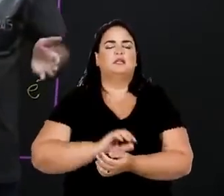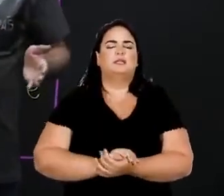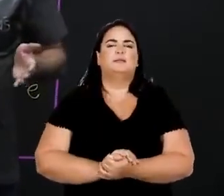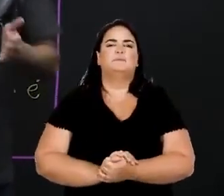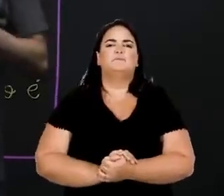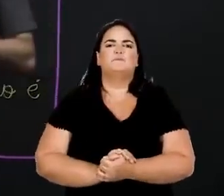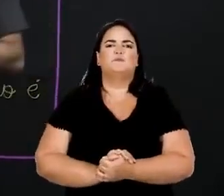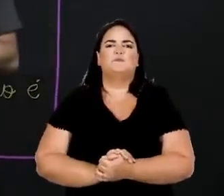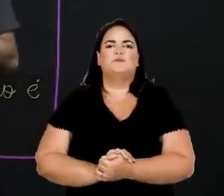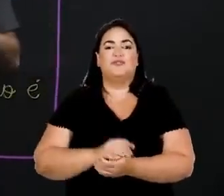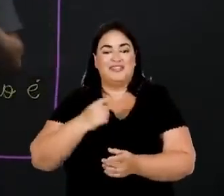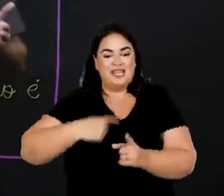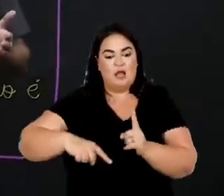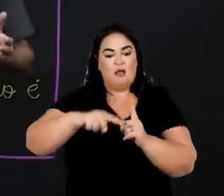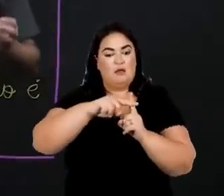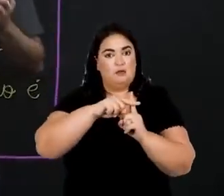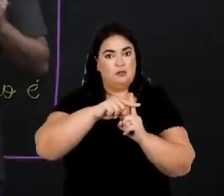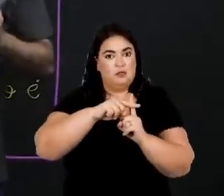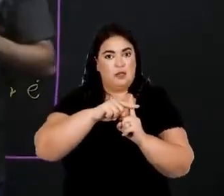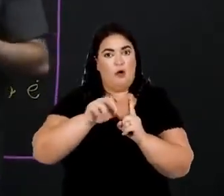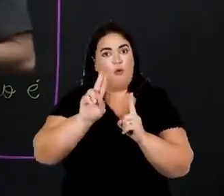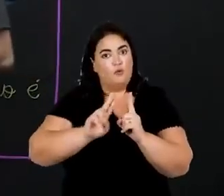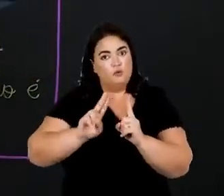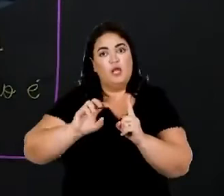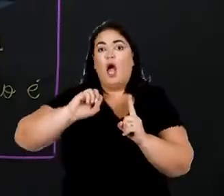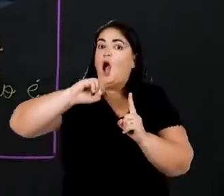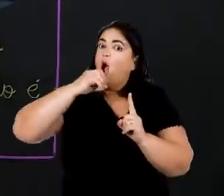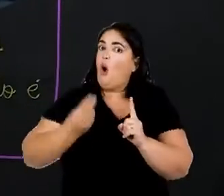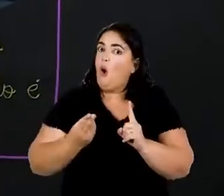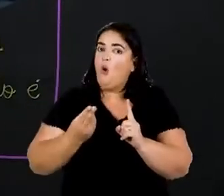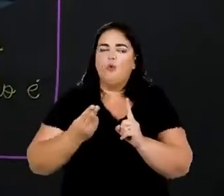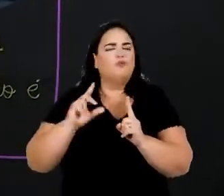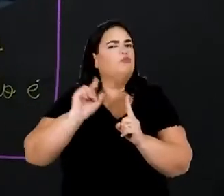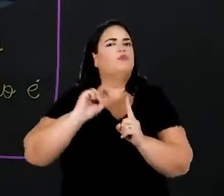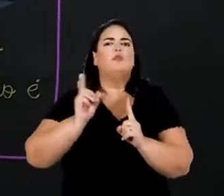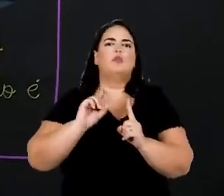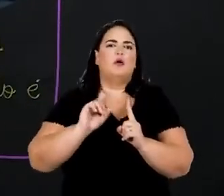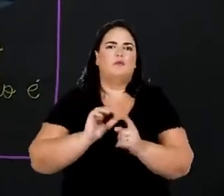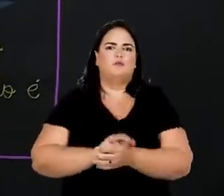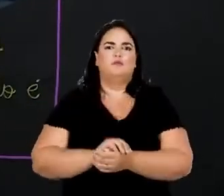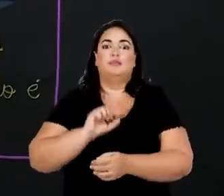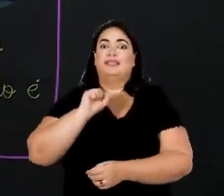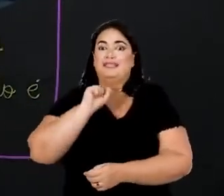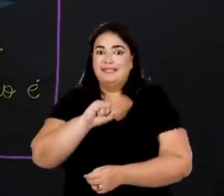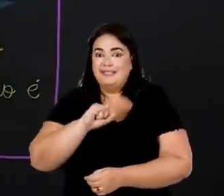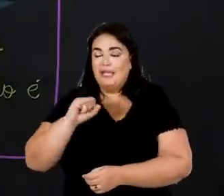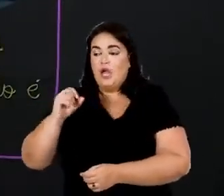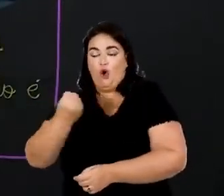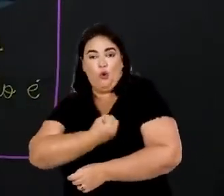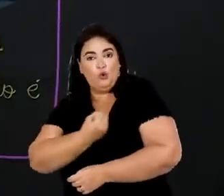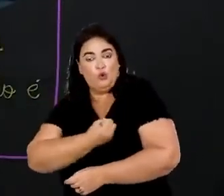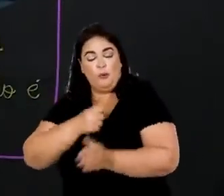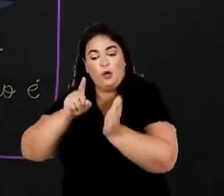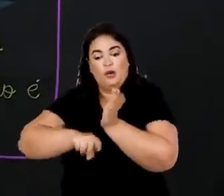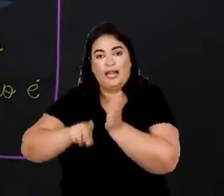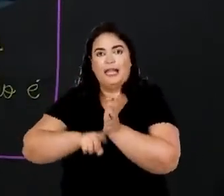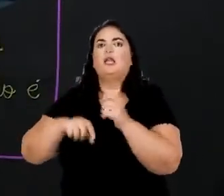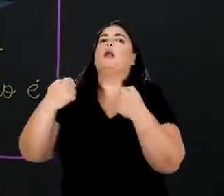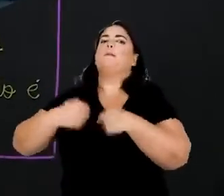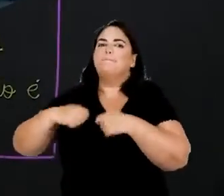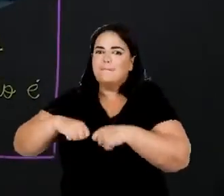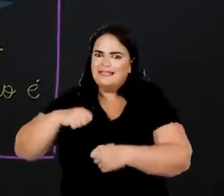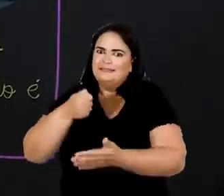e esse sinal de adição ou não já se o número negativo ou Obrigatoriamente o sinal de